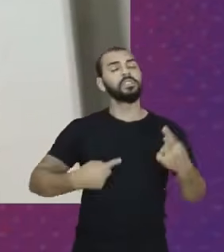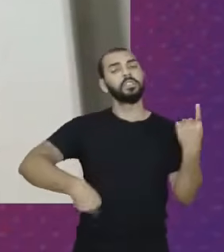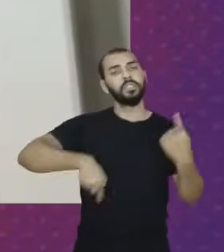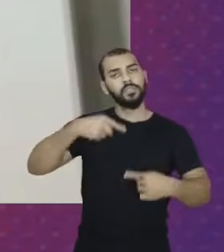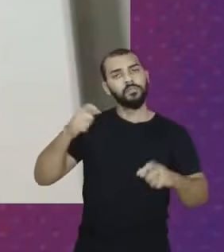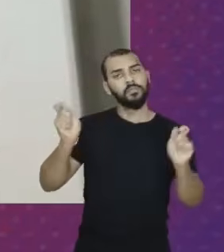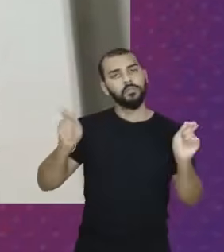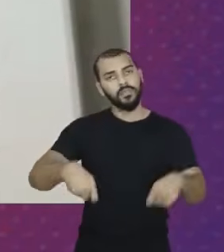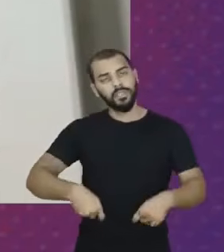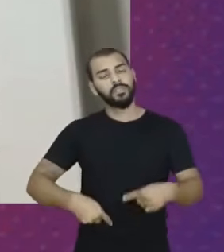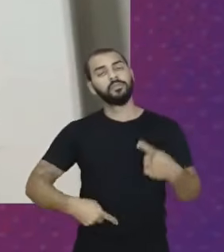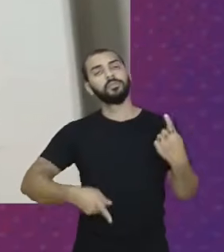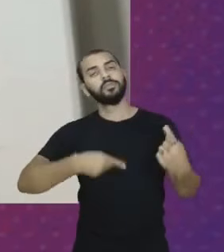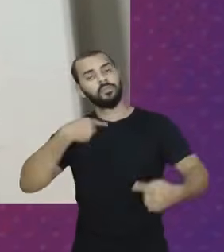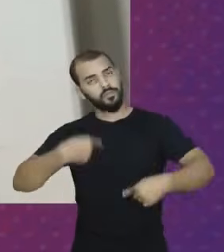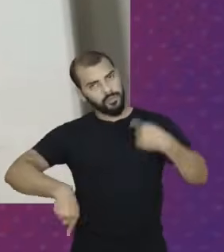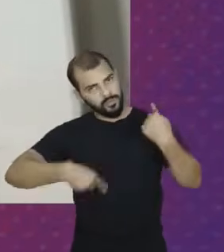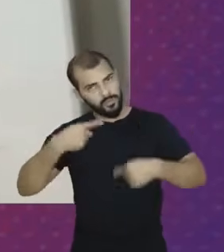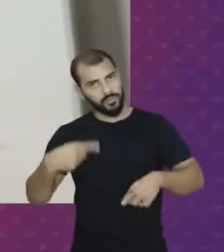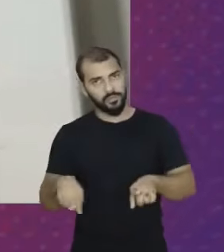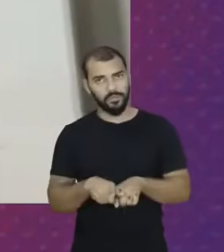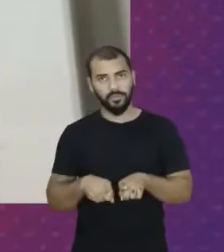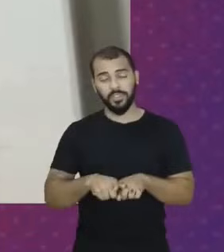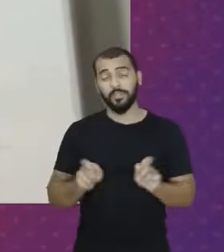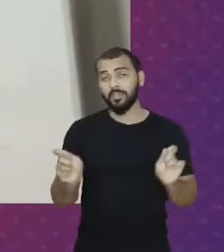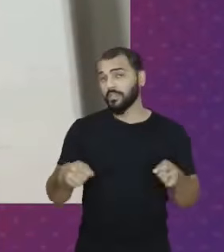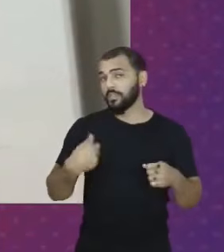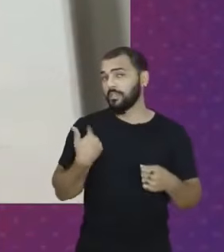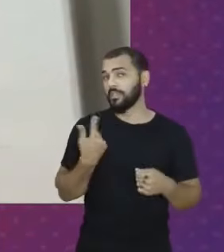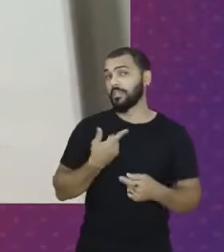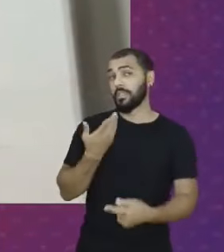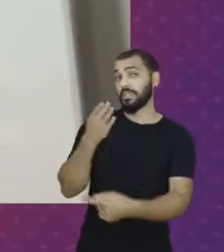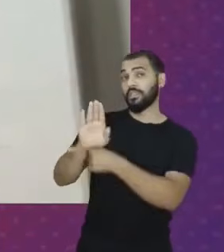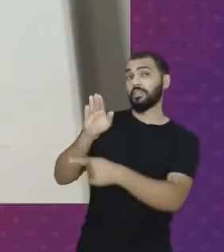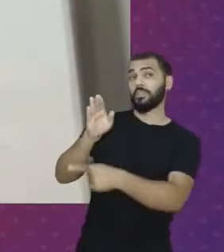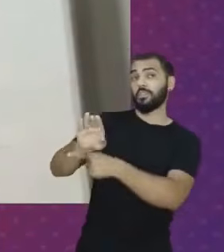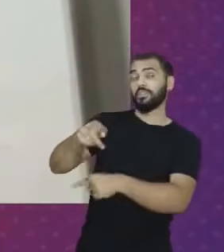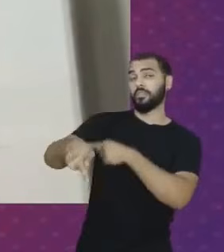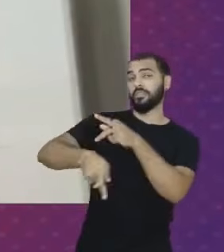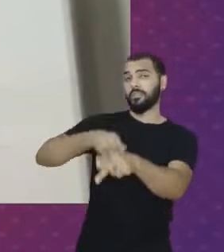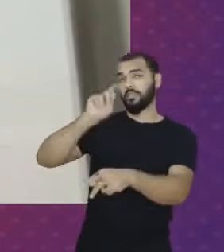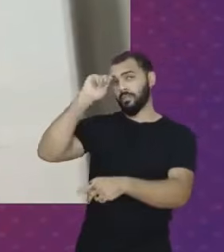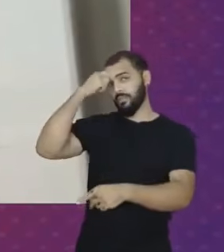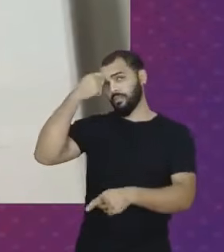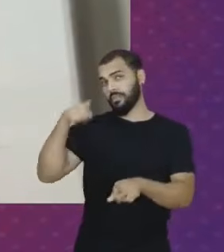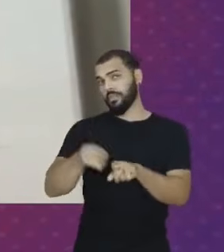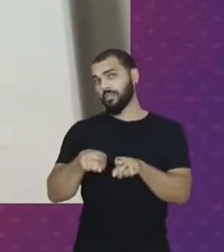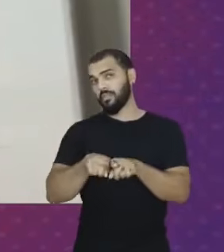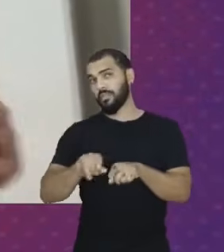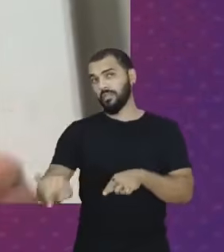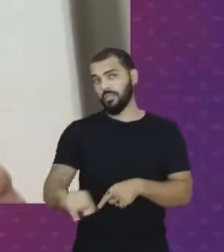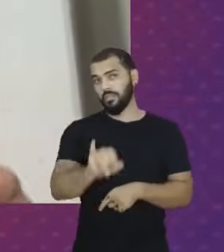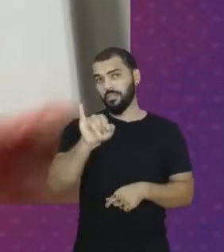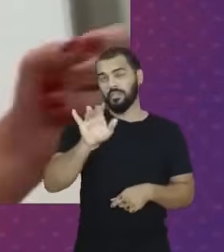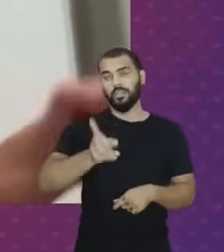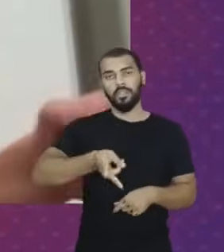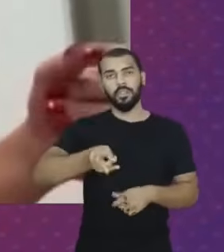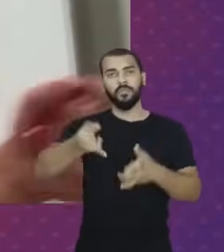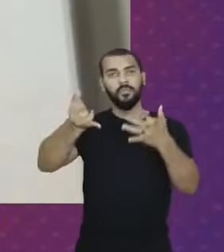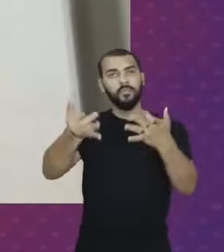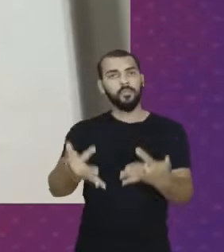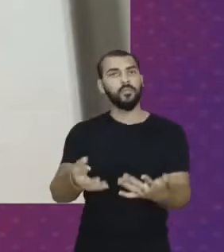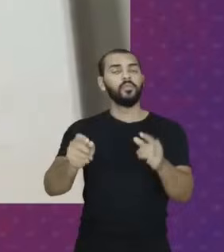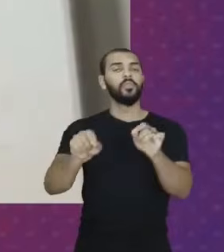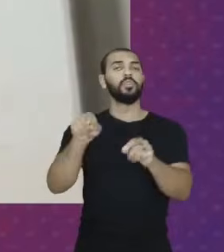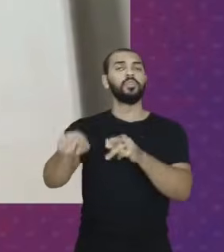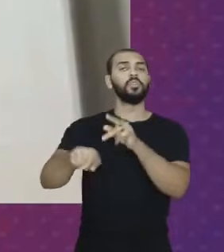debater, né? Porque estaremos favorecendo majoritariamente a população negra e é importante sempre dizer isso. É importante sempre dizer que é essa população que está